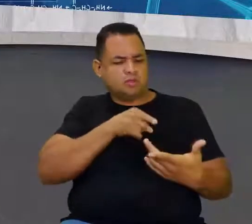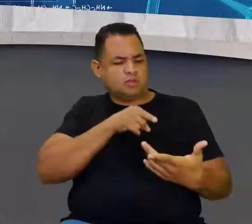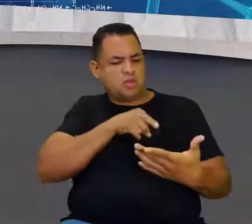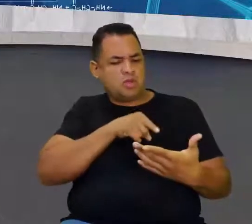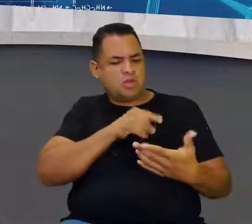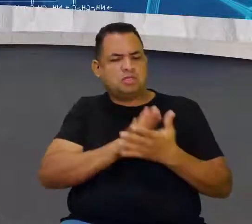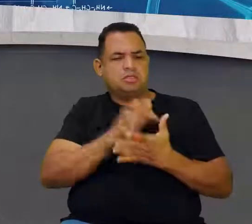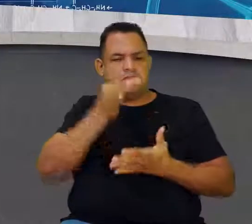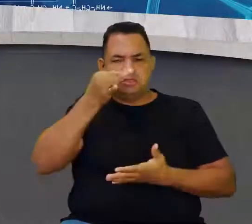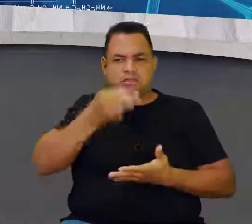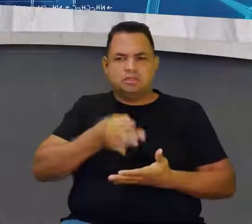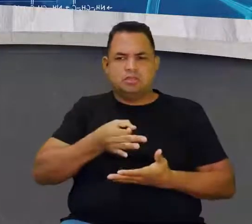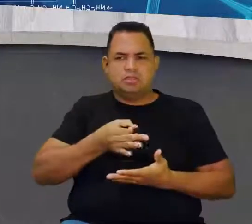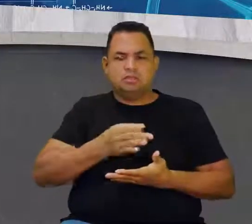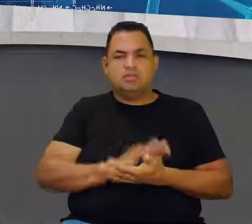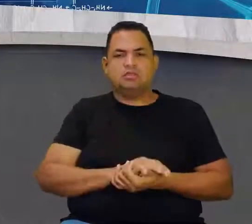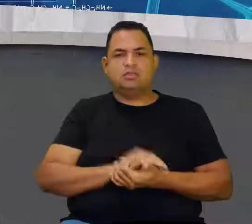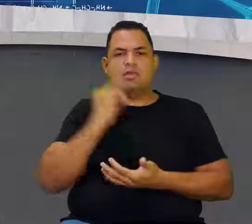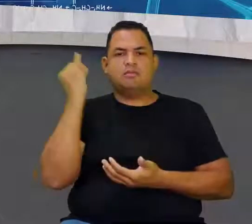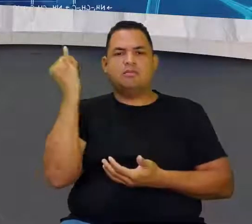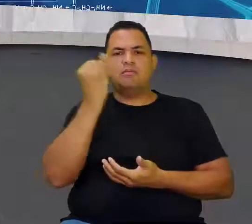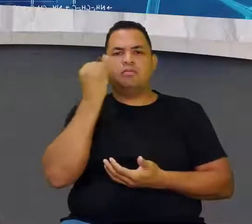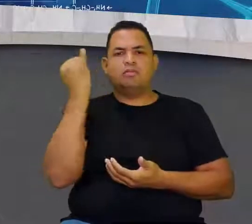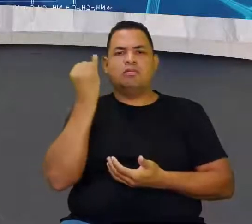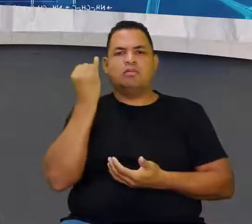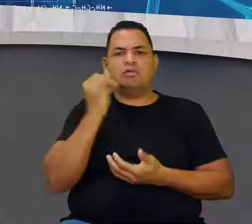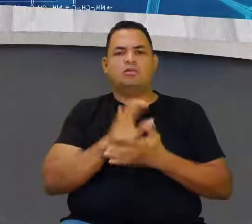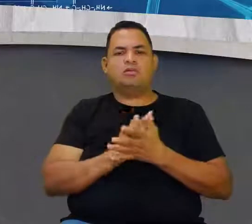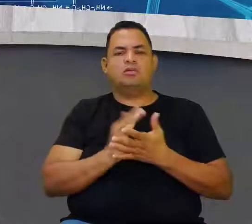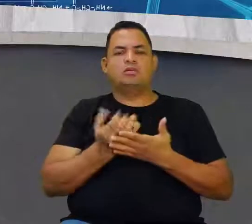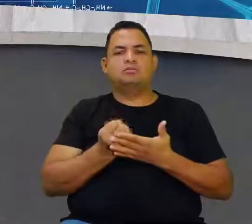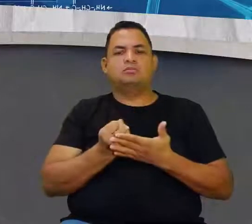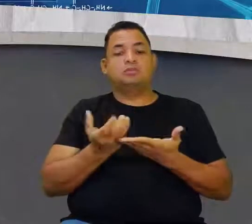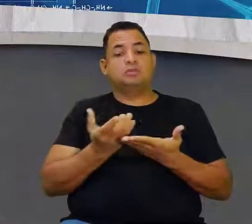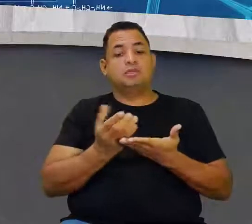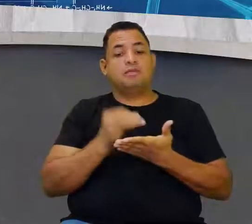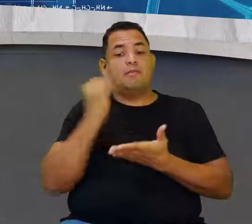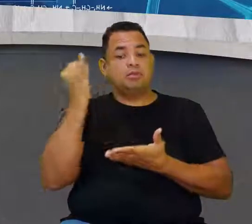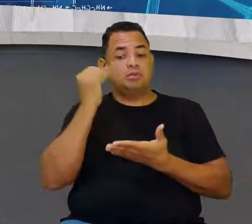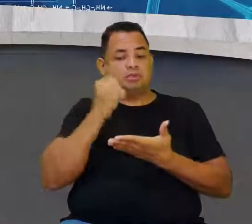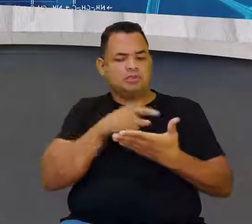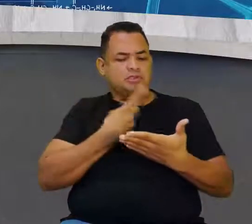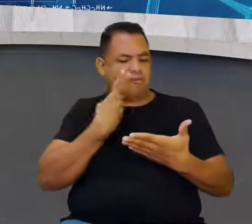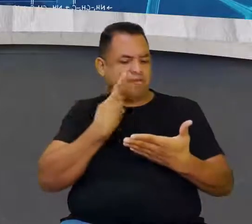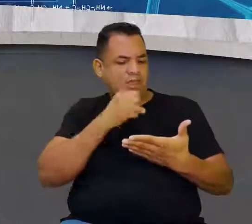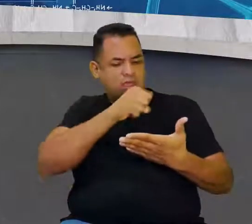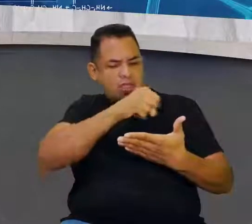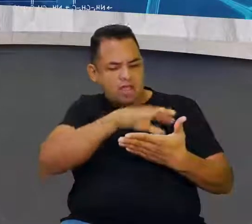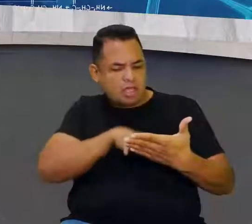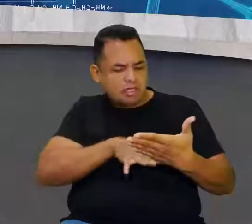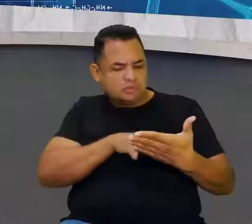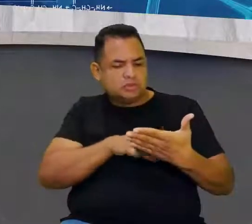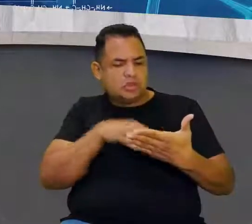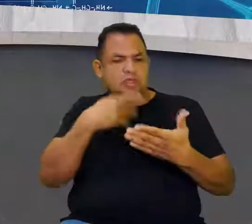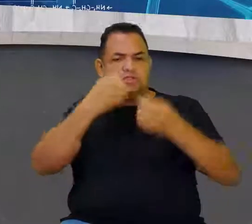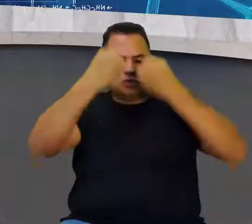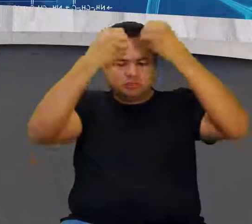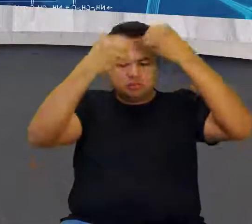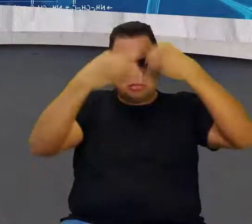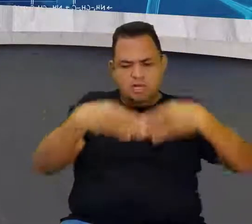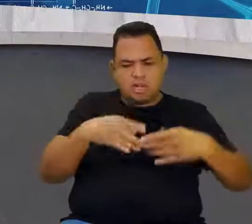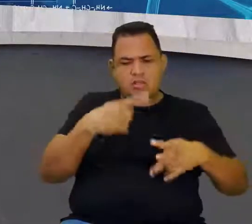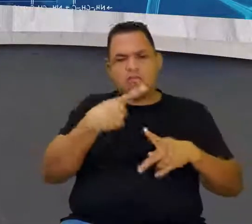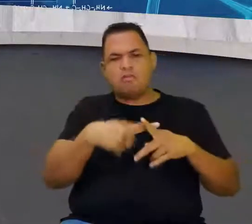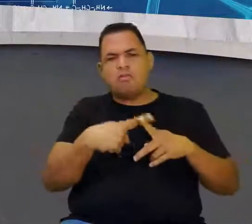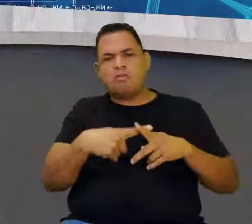vem a importância de você estudar com resoluções comentadas, onde você vai observar o